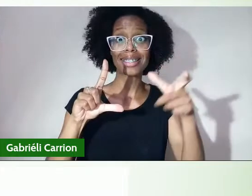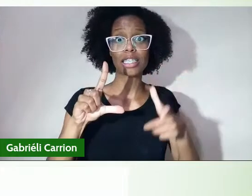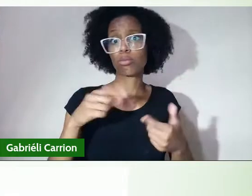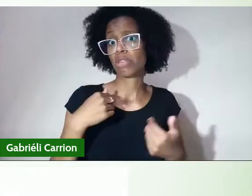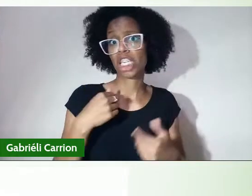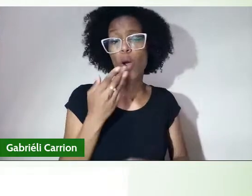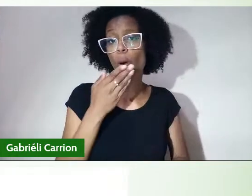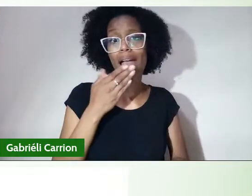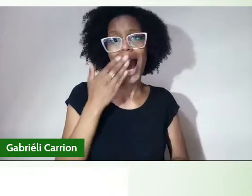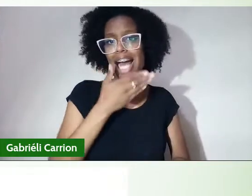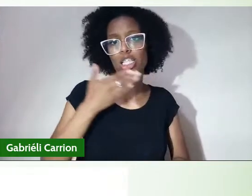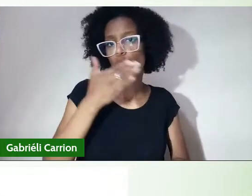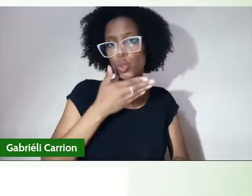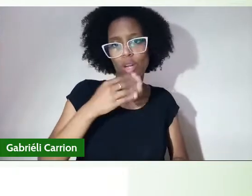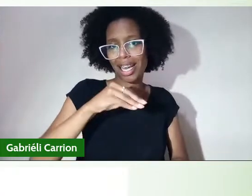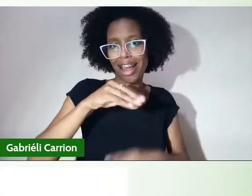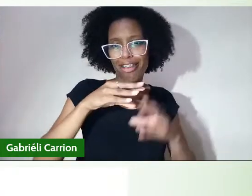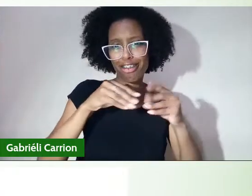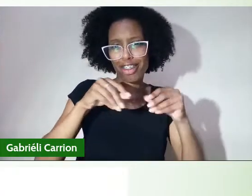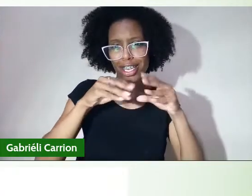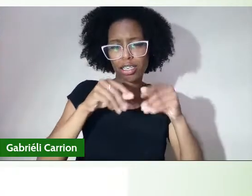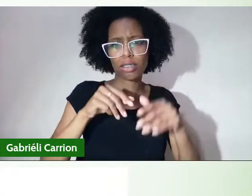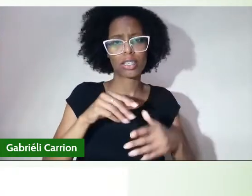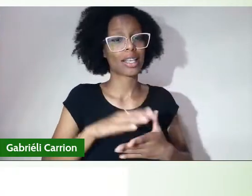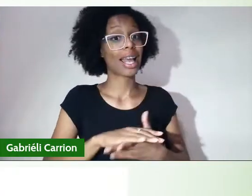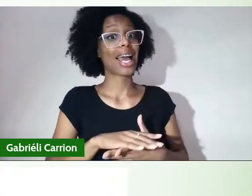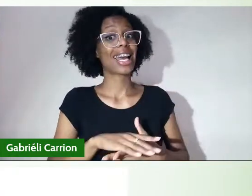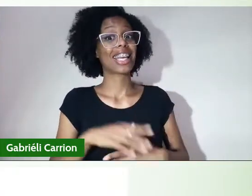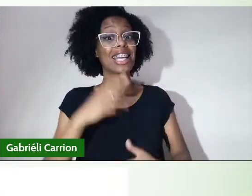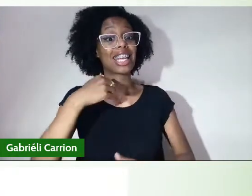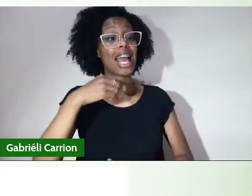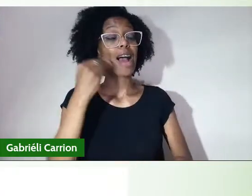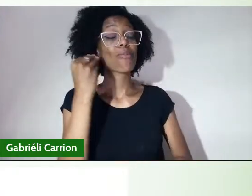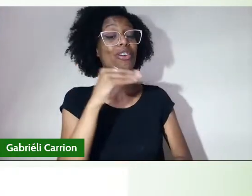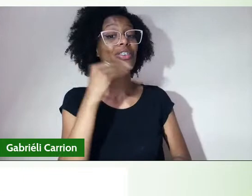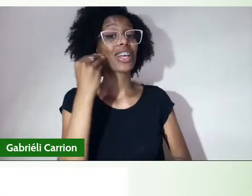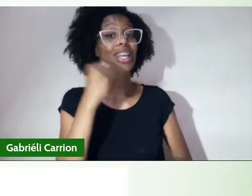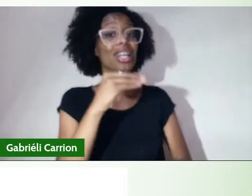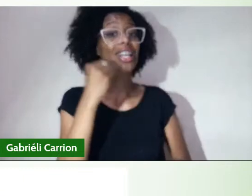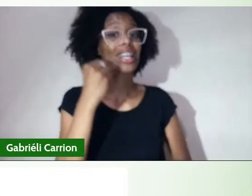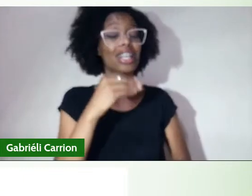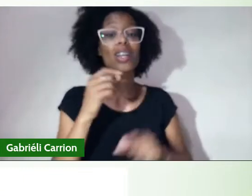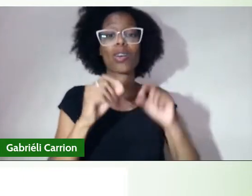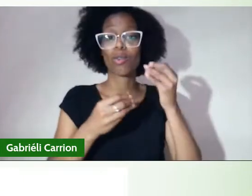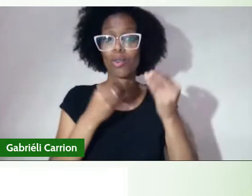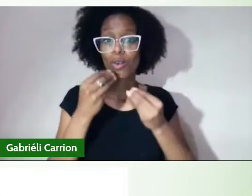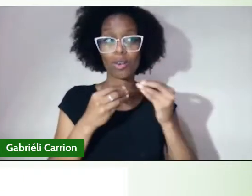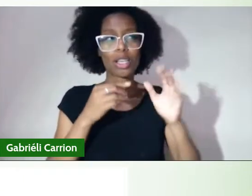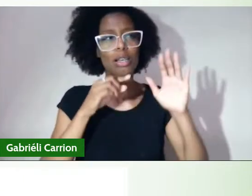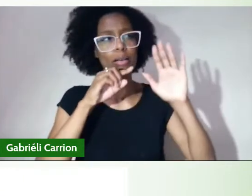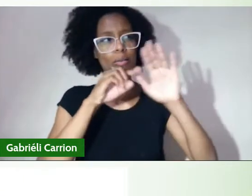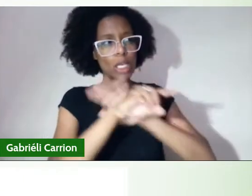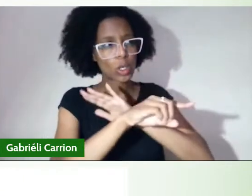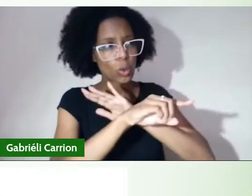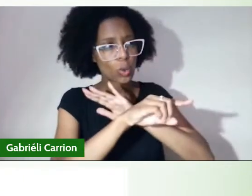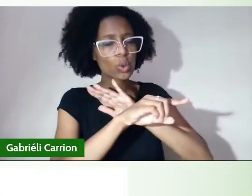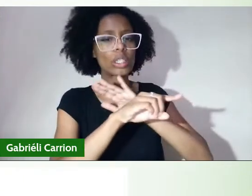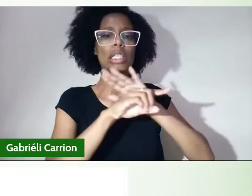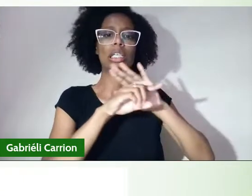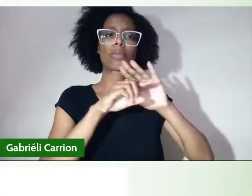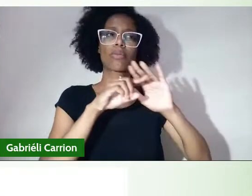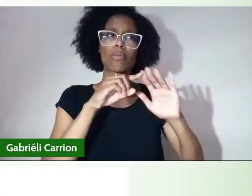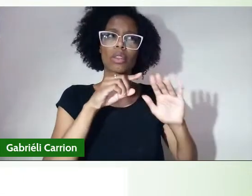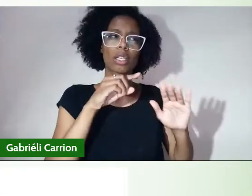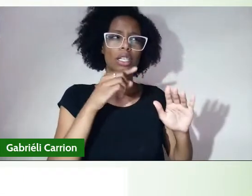refinado. E aí a gente aproveita a oportunidade, quando a gente faz uma pergunta, uma provocação, uma pergunta